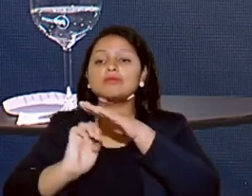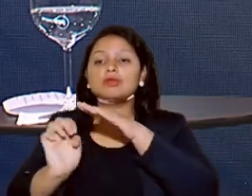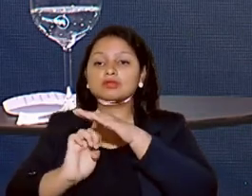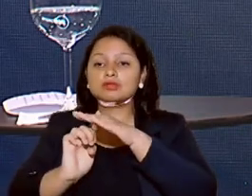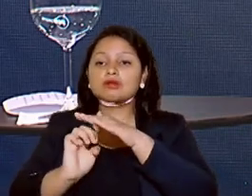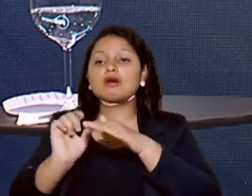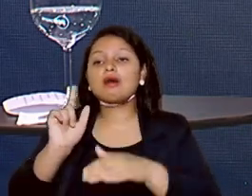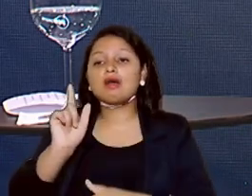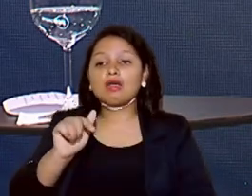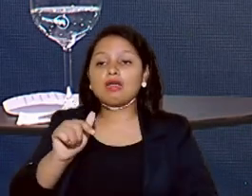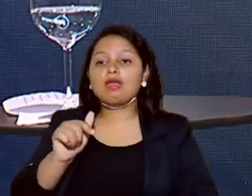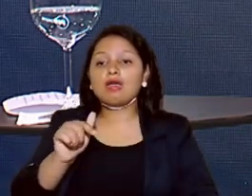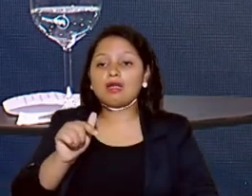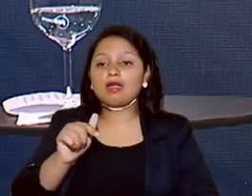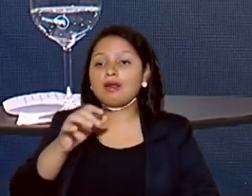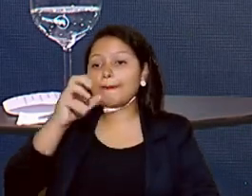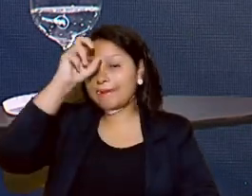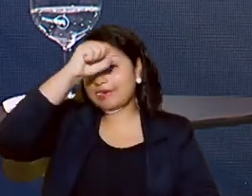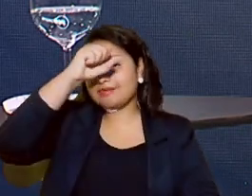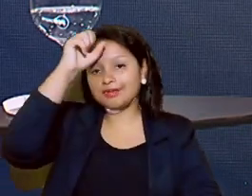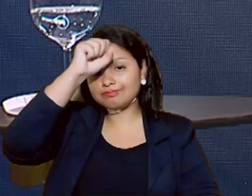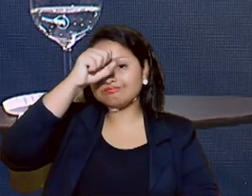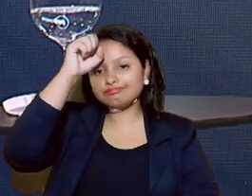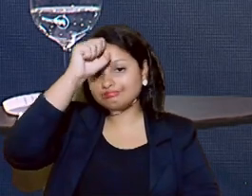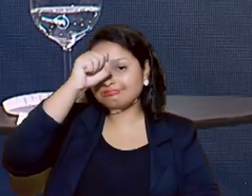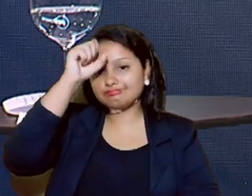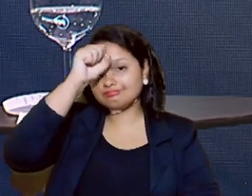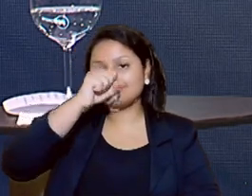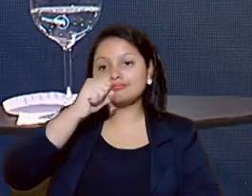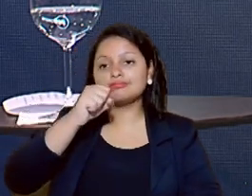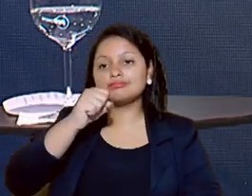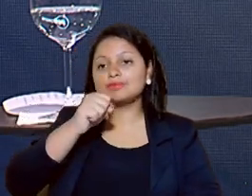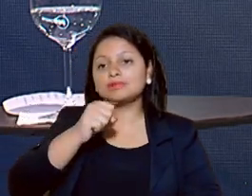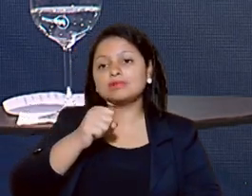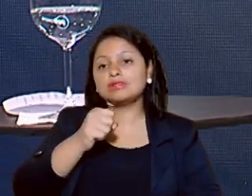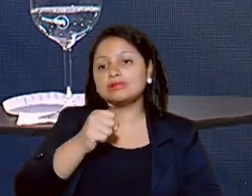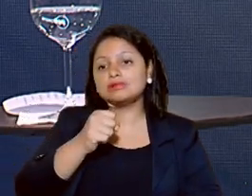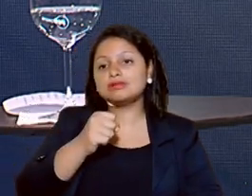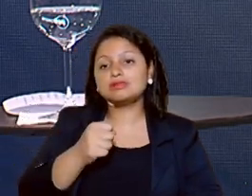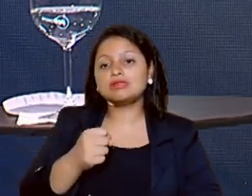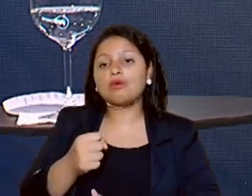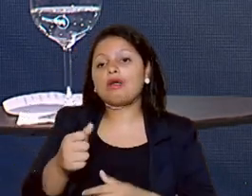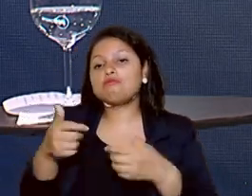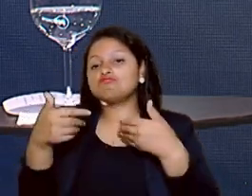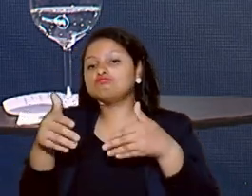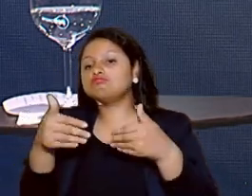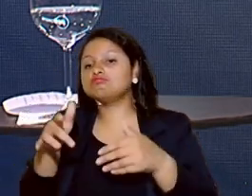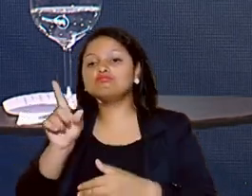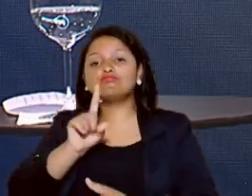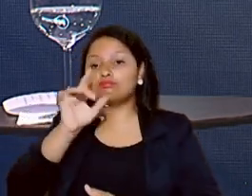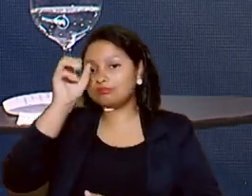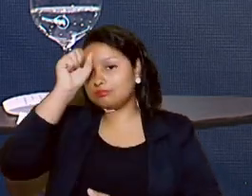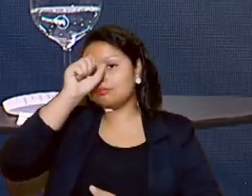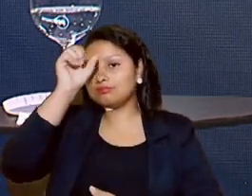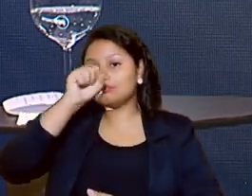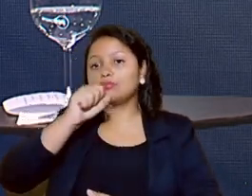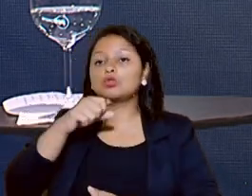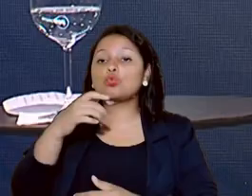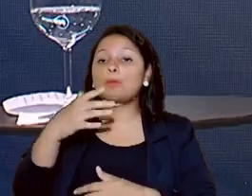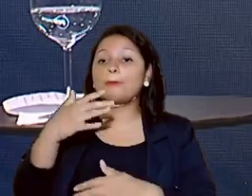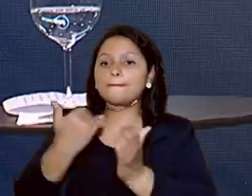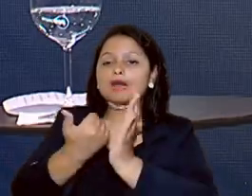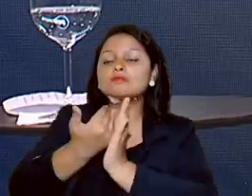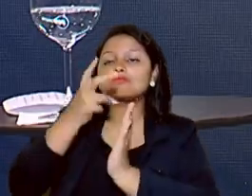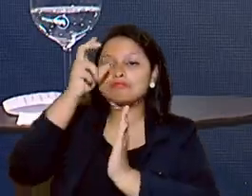de Burn de aprendizado né que não é trivial tá E quanto mais se sofistica mais competências